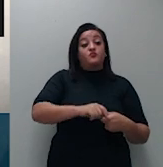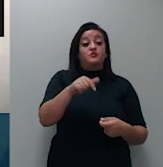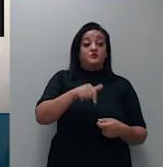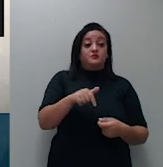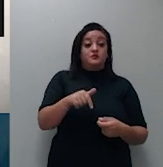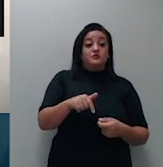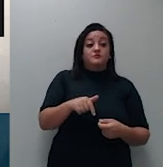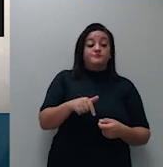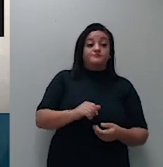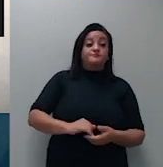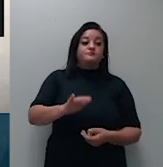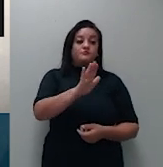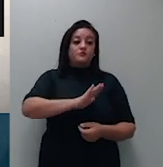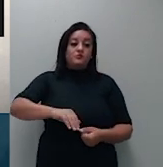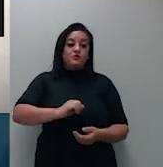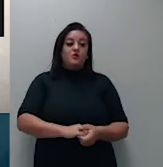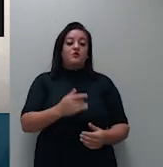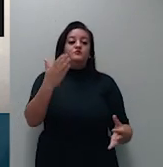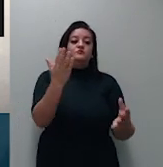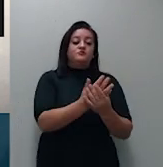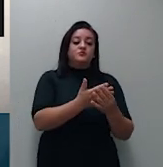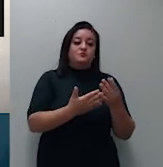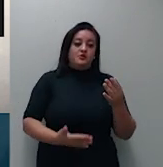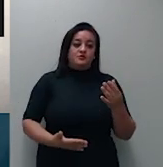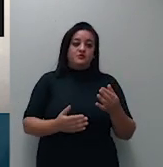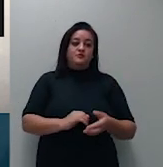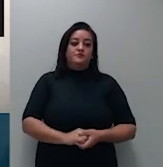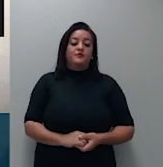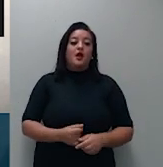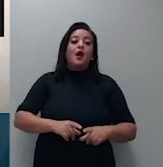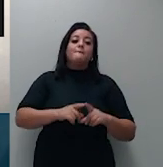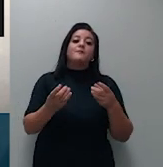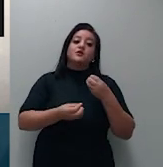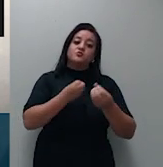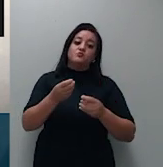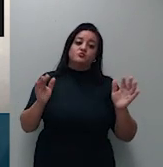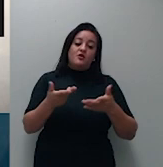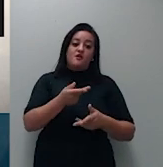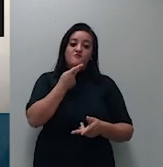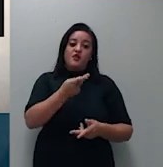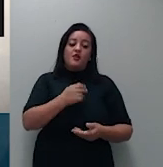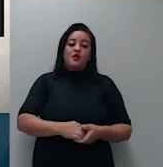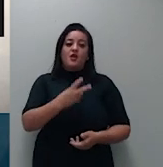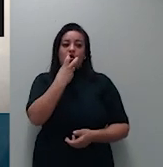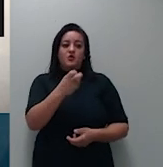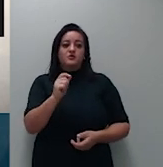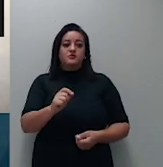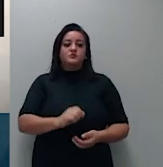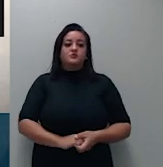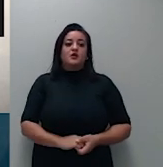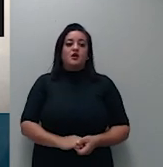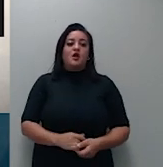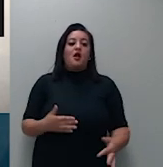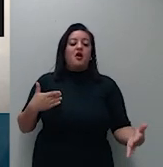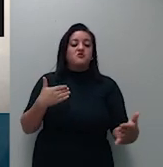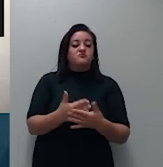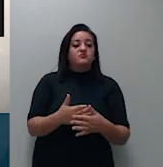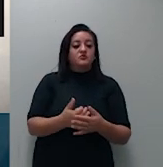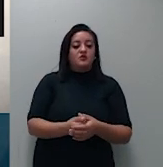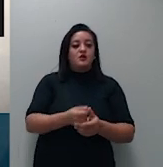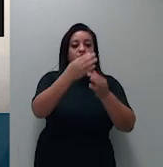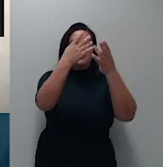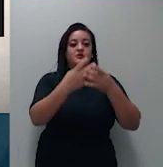eu fiz aqui no hábito dos embargos de declaração mas como disse reconheço que está em andamento